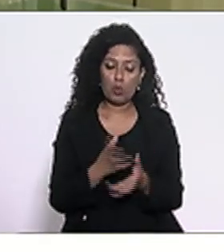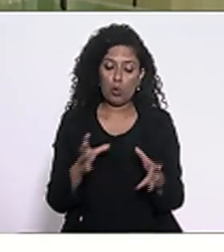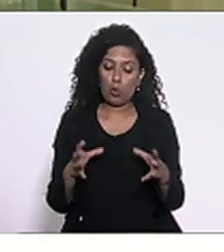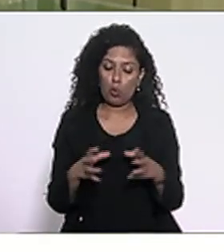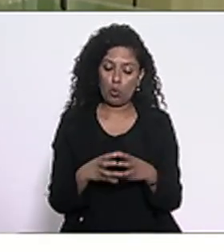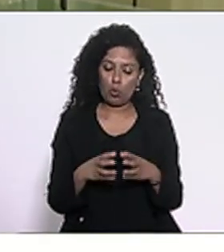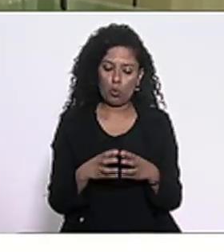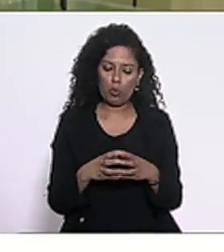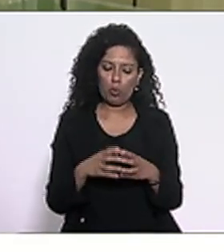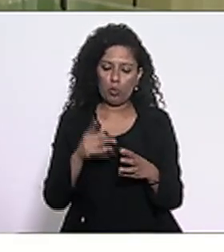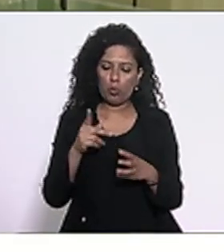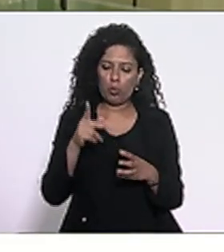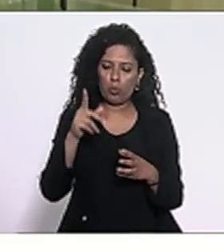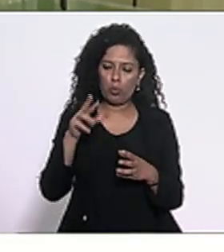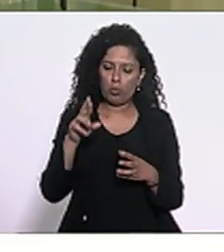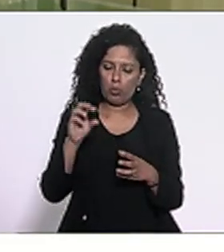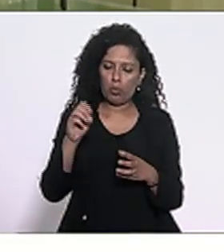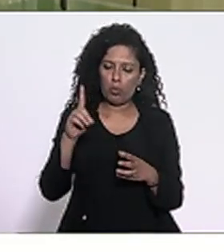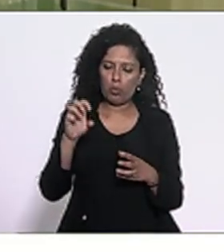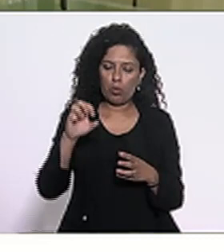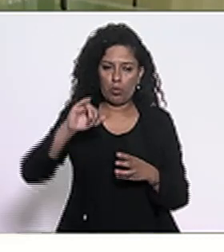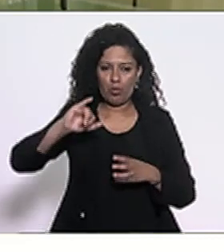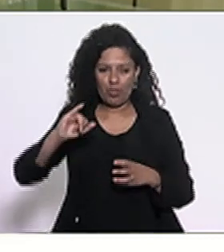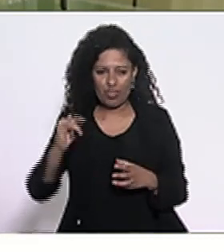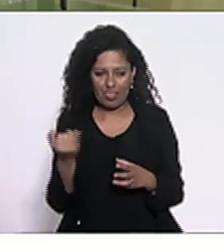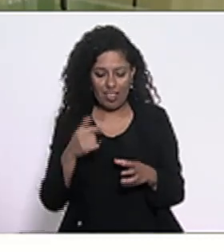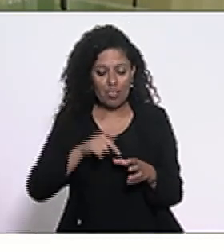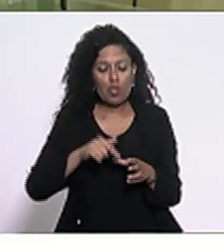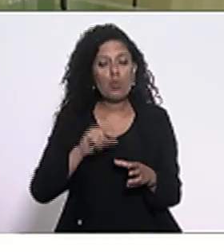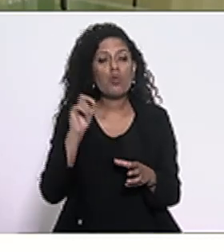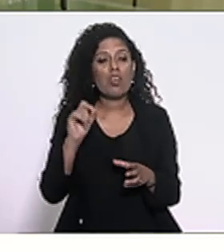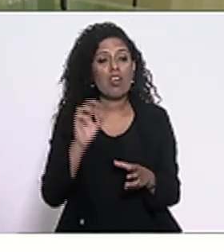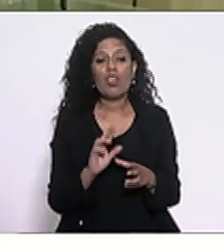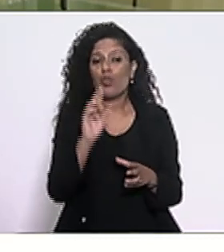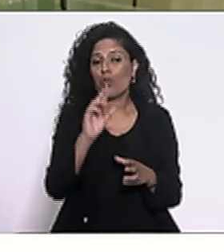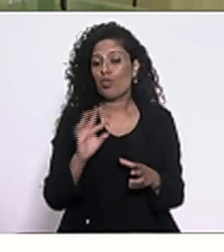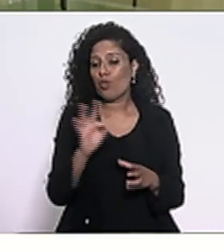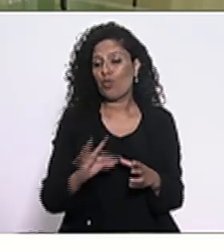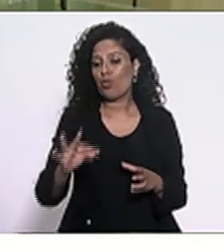o centro de catalisador disso tudo, vai ficando para trás.